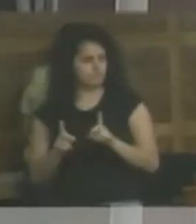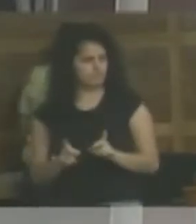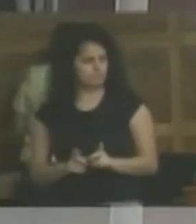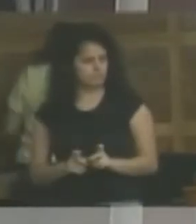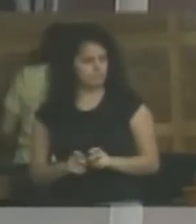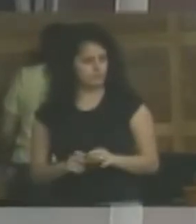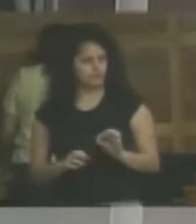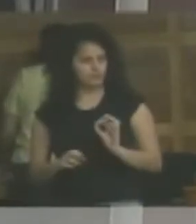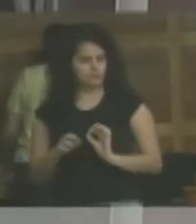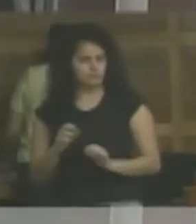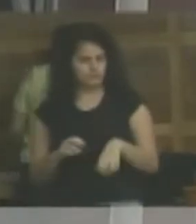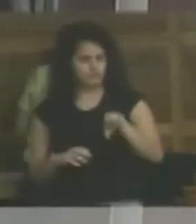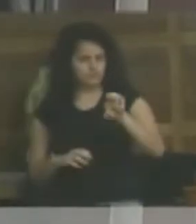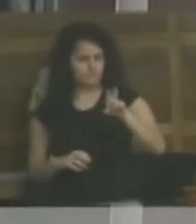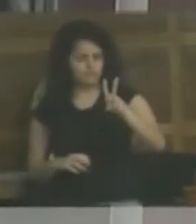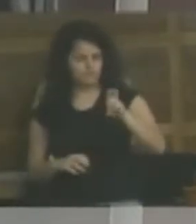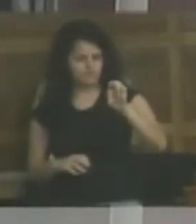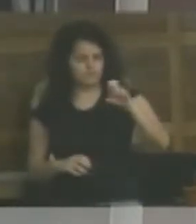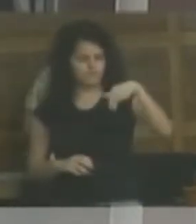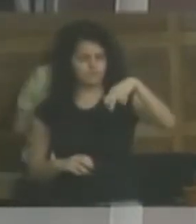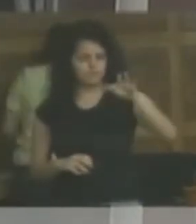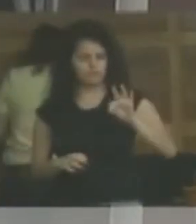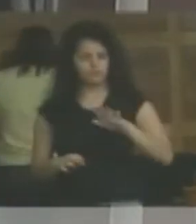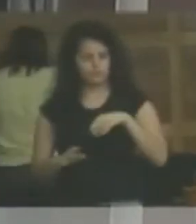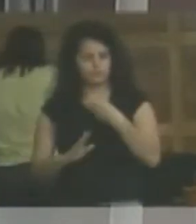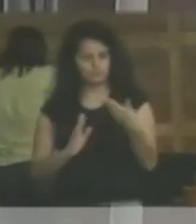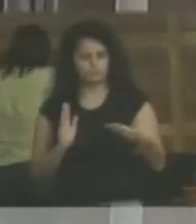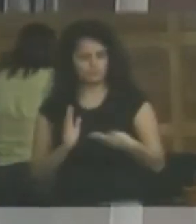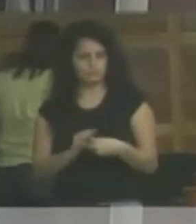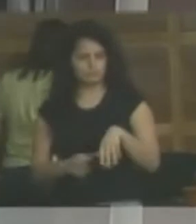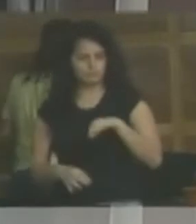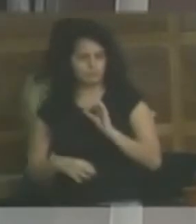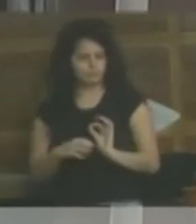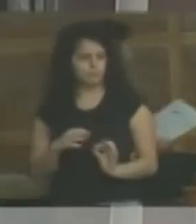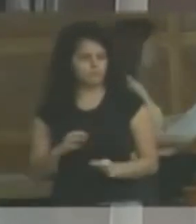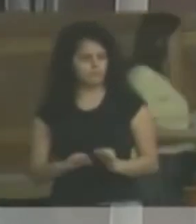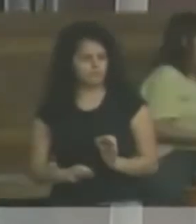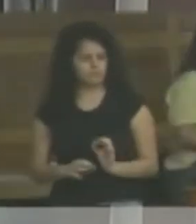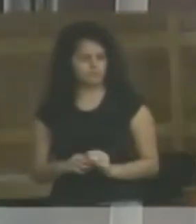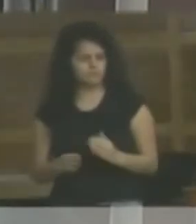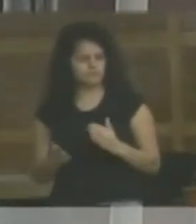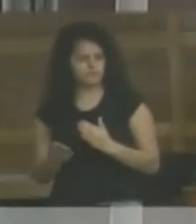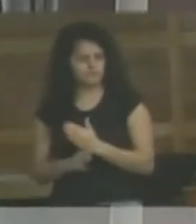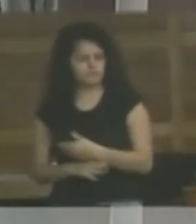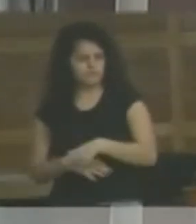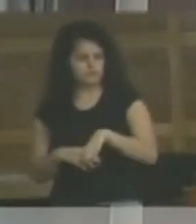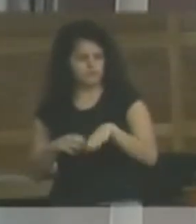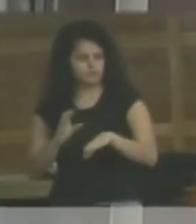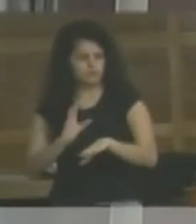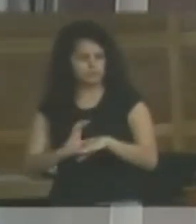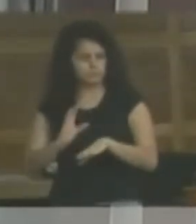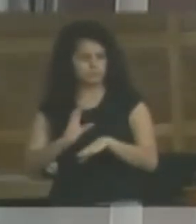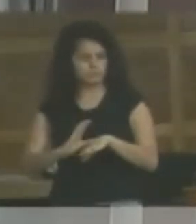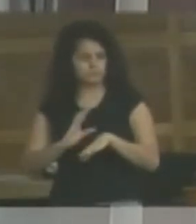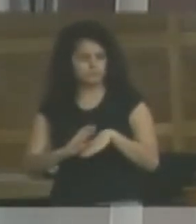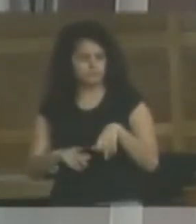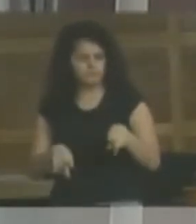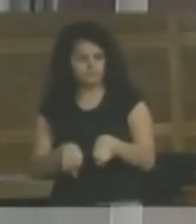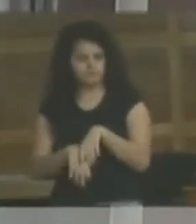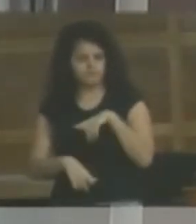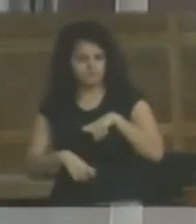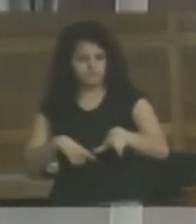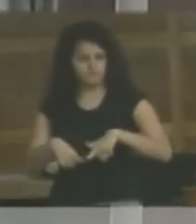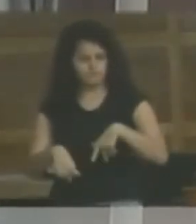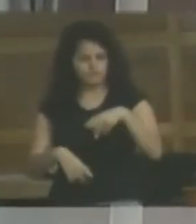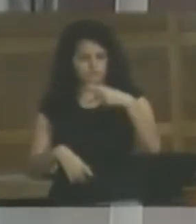de eventos. Todas essas oportunidades por meio do Programa Nacional de Acesso ao Ensino Técnico e Emprego, o Pronatec,